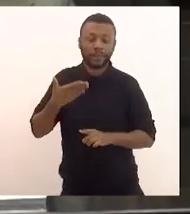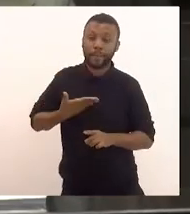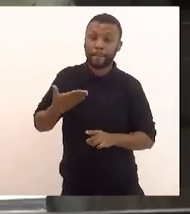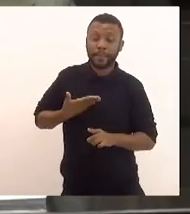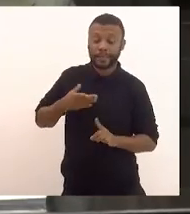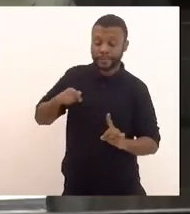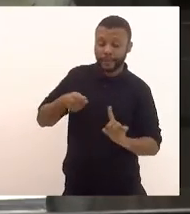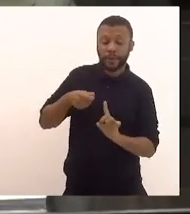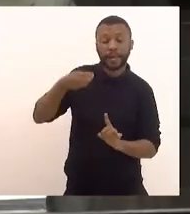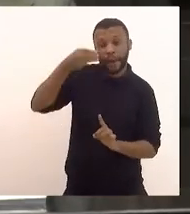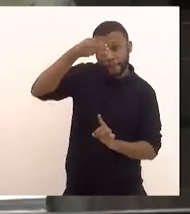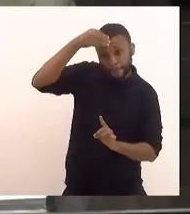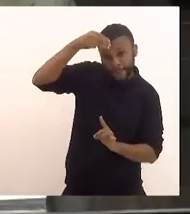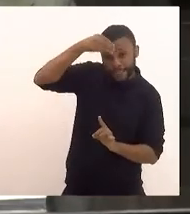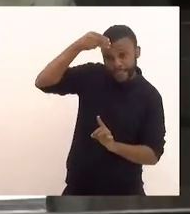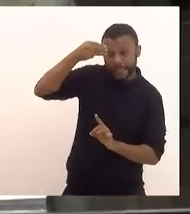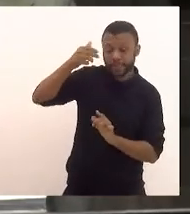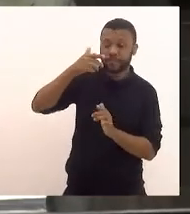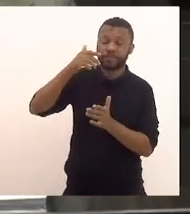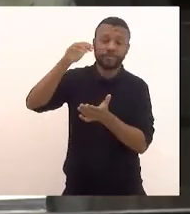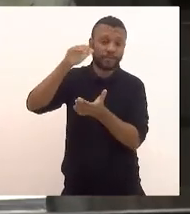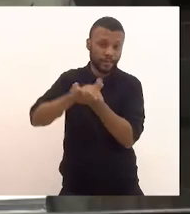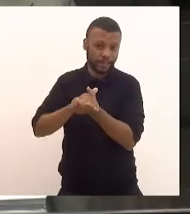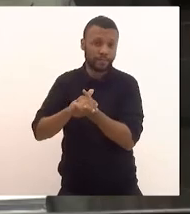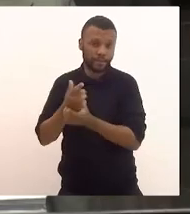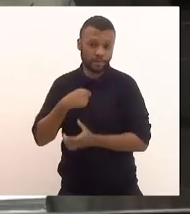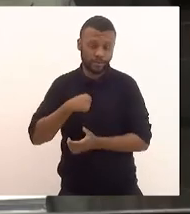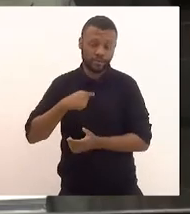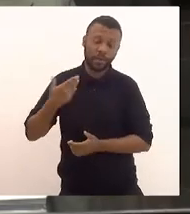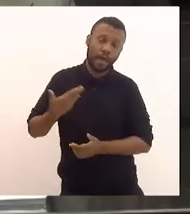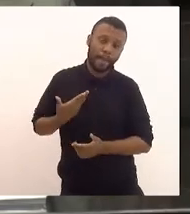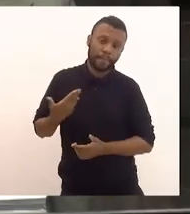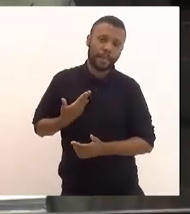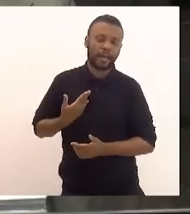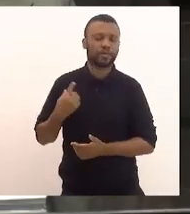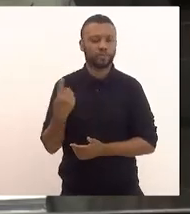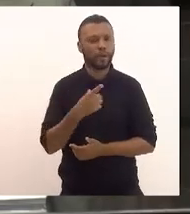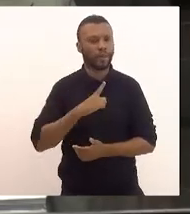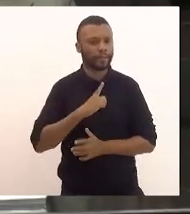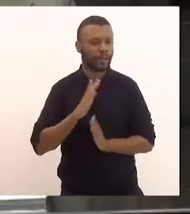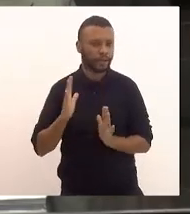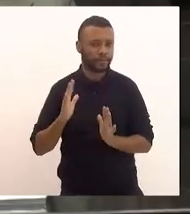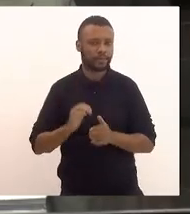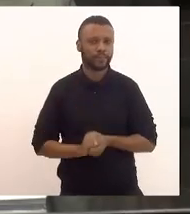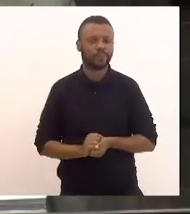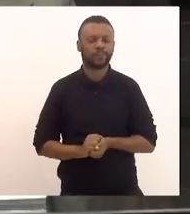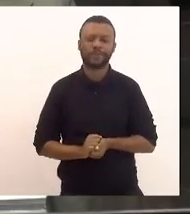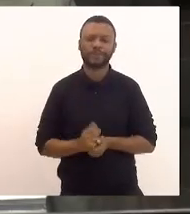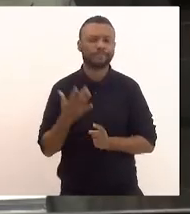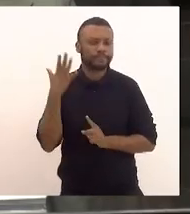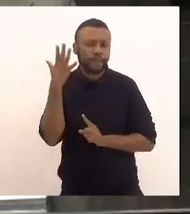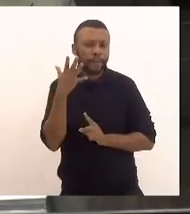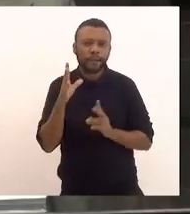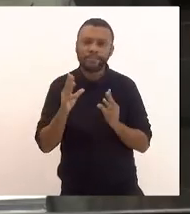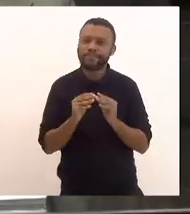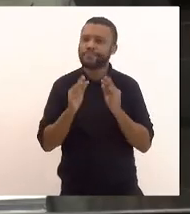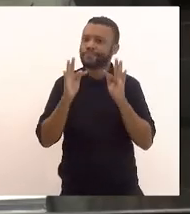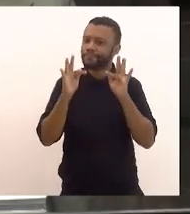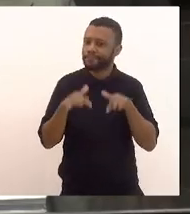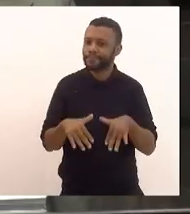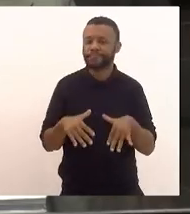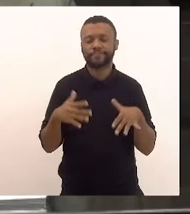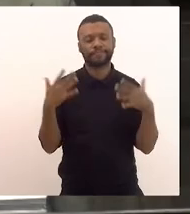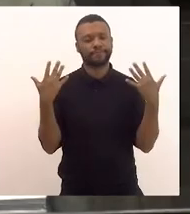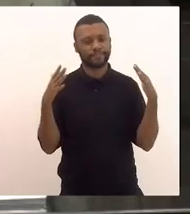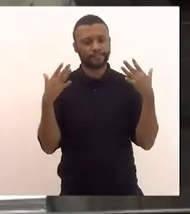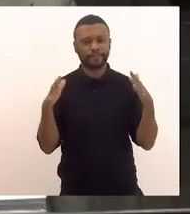madrinha de casamento Meu Diante de toda a amizade que nós temos eu terminar minhas palavras mas fazendo uma saudação